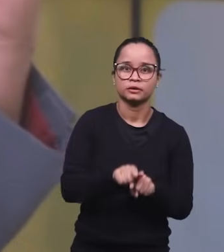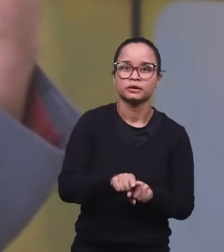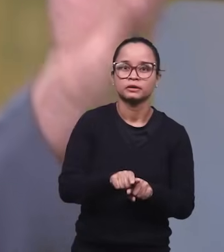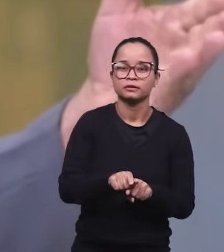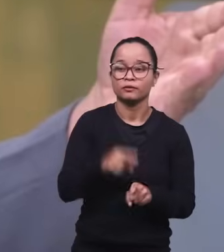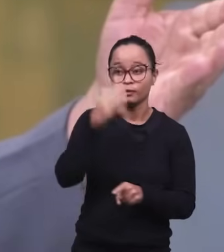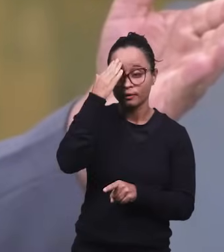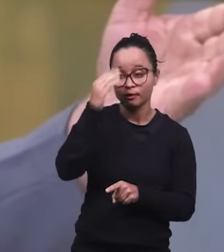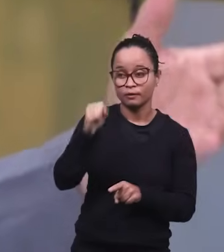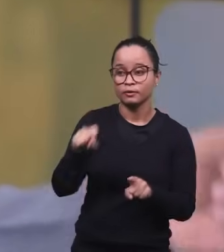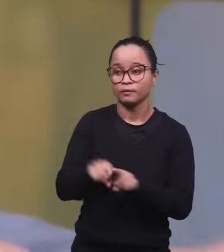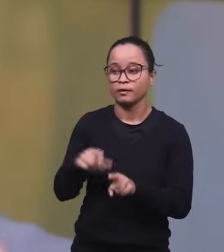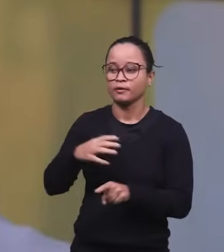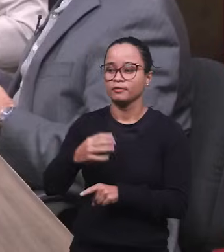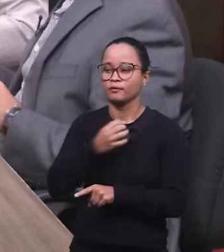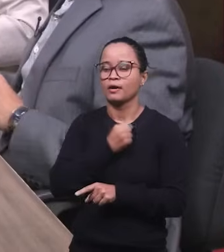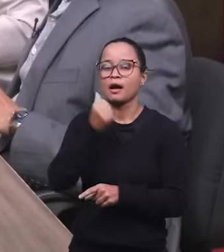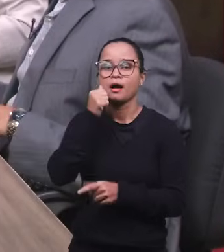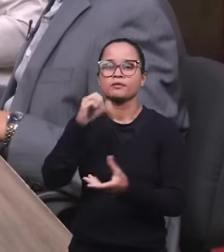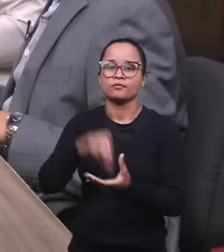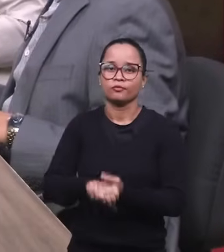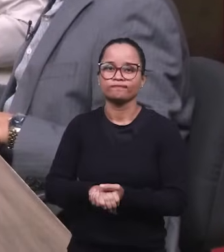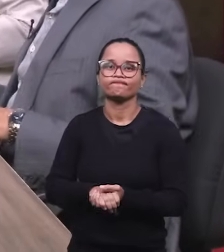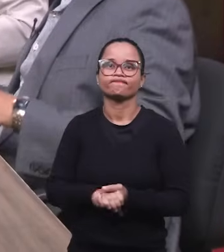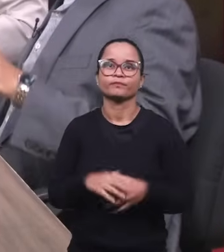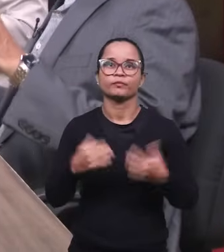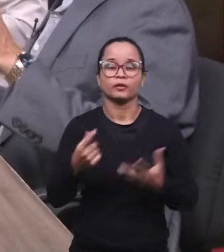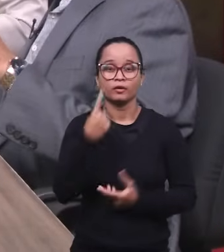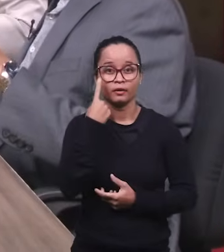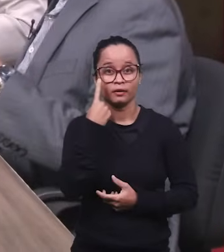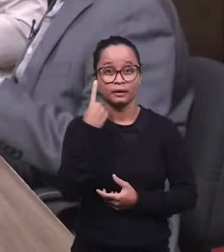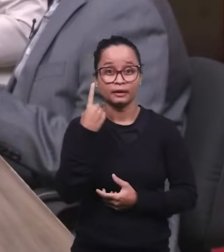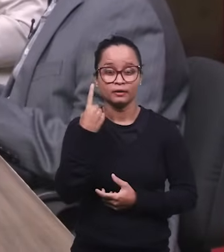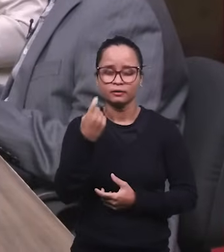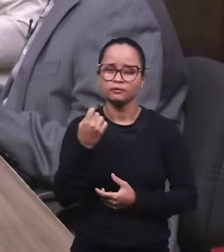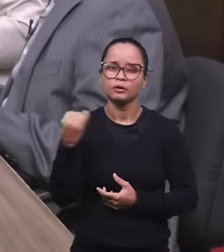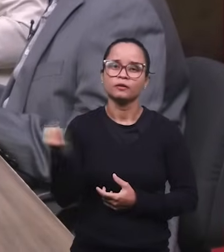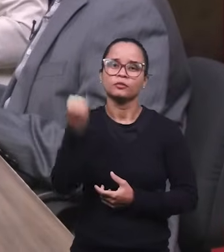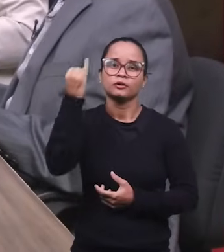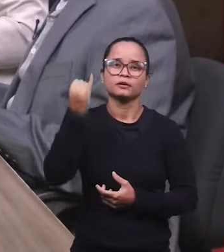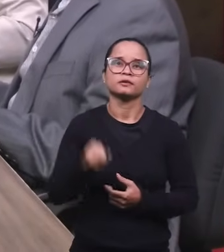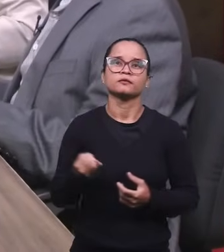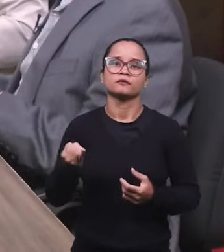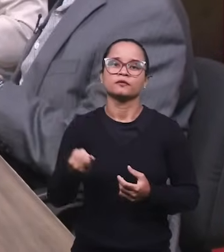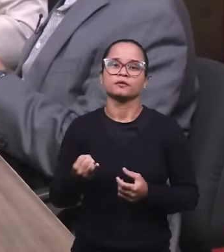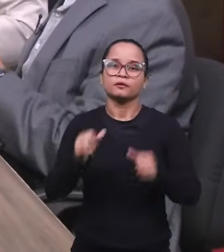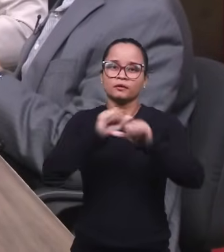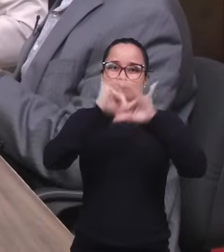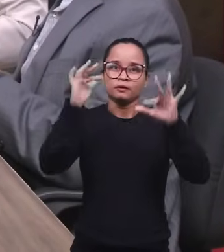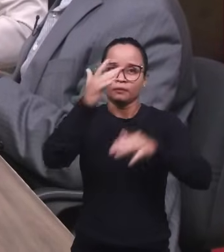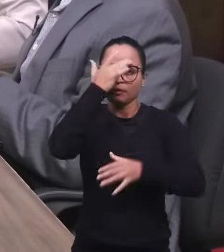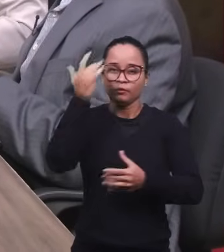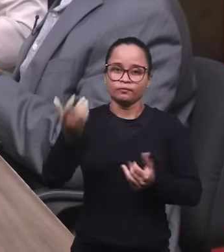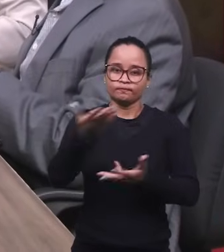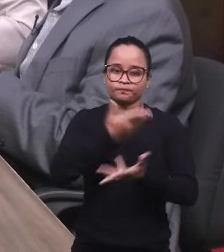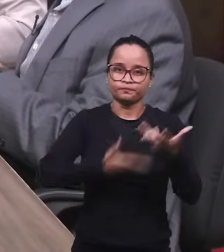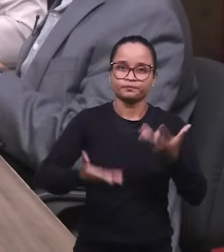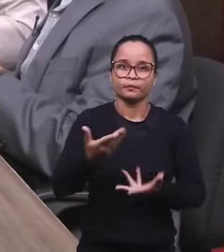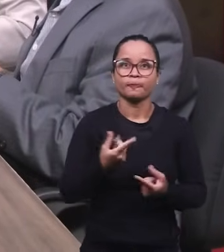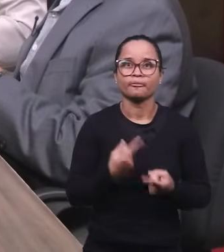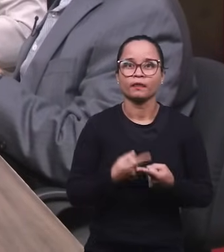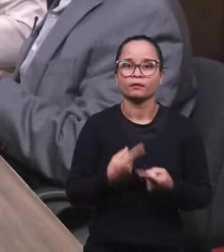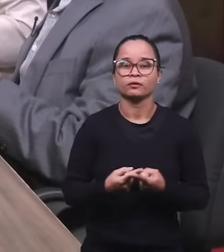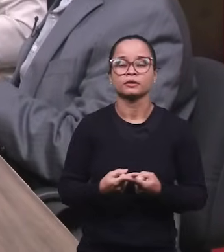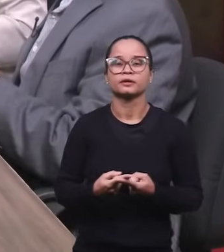salvarás tua mulher? Isso é importante, até para os irmãos que estão participando, esclarecer que, por quê? Quem